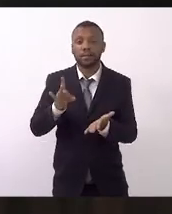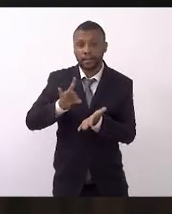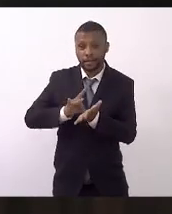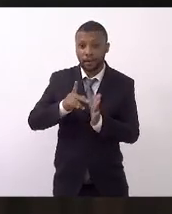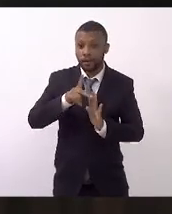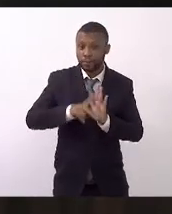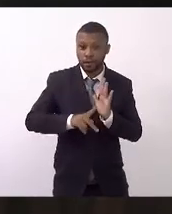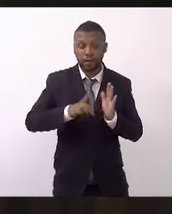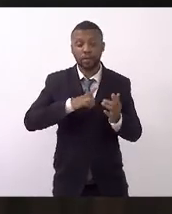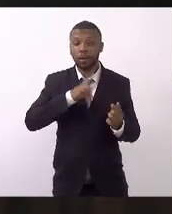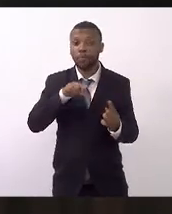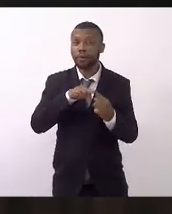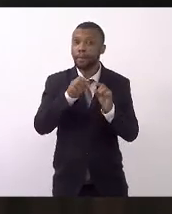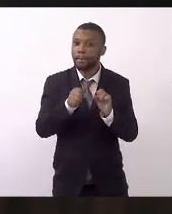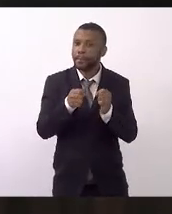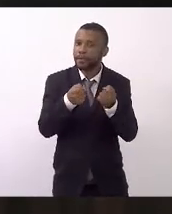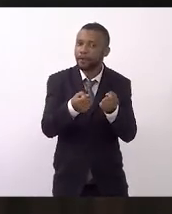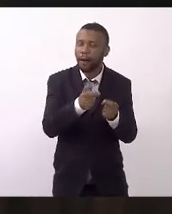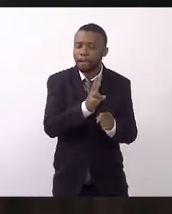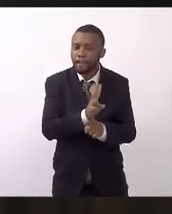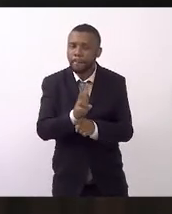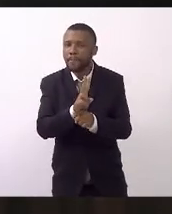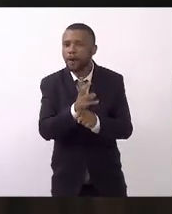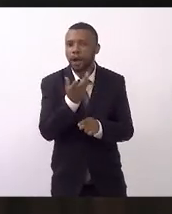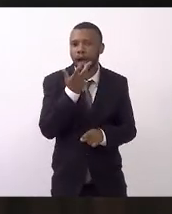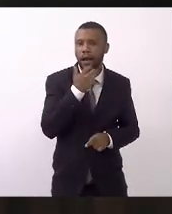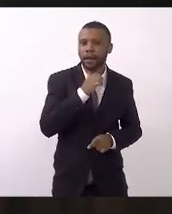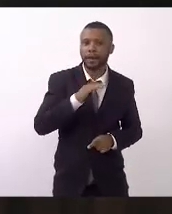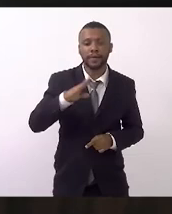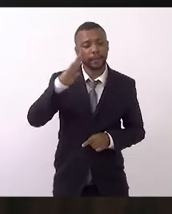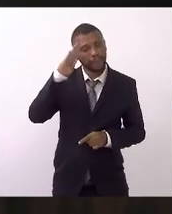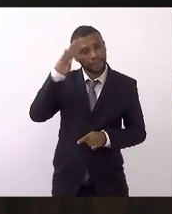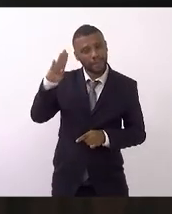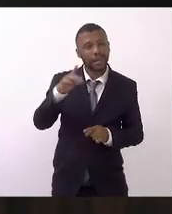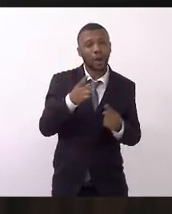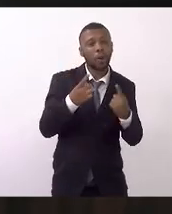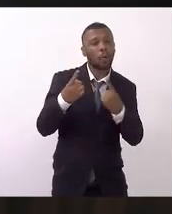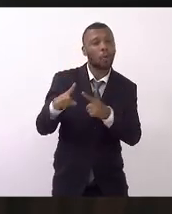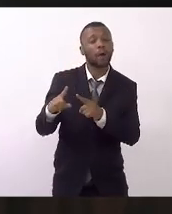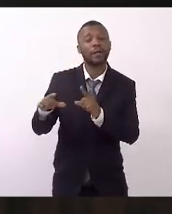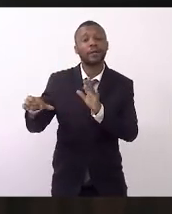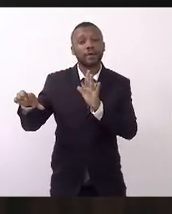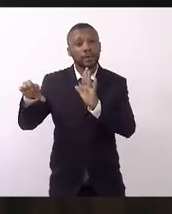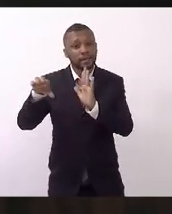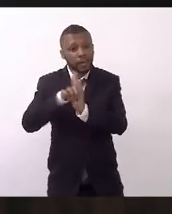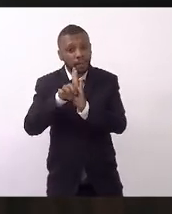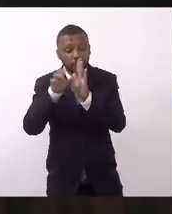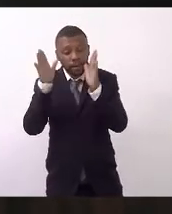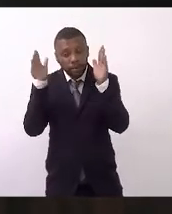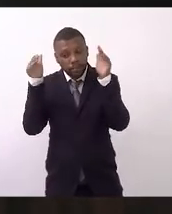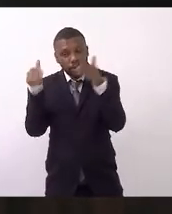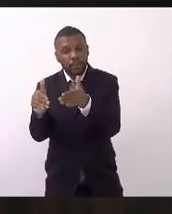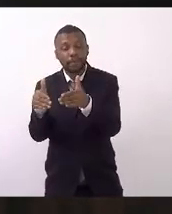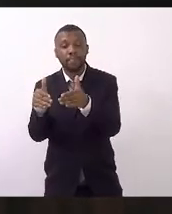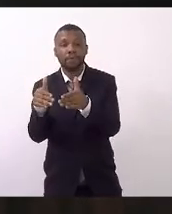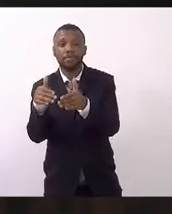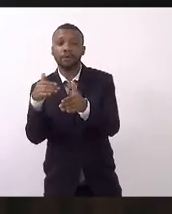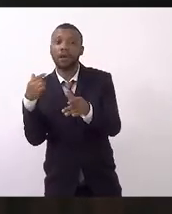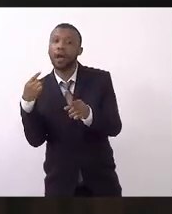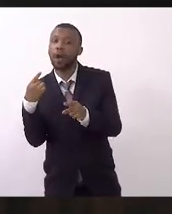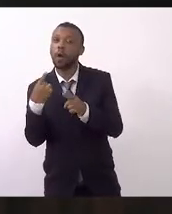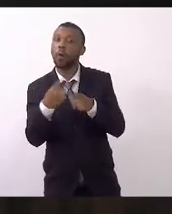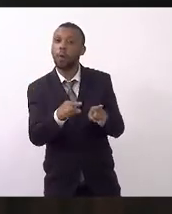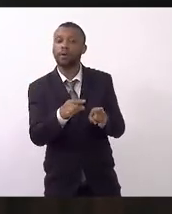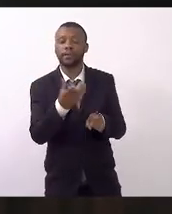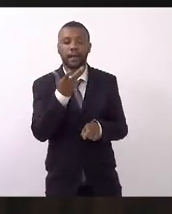projeto visa preservar as crianças, principalmente contra aqueles que cometeram crimes específicos contra criança e